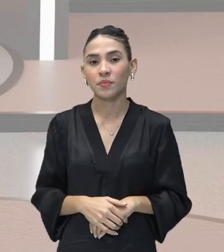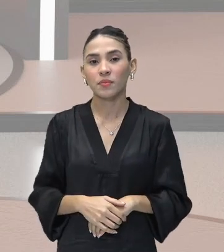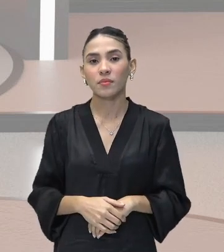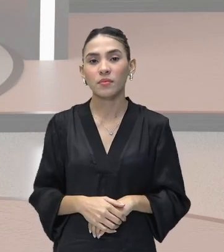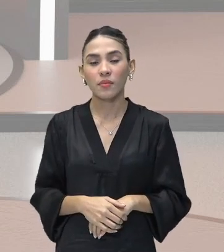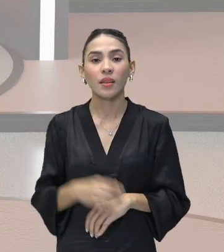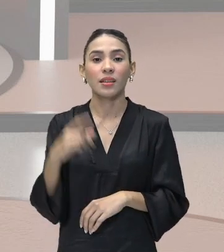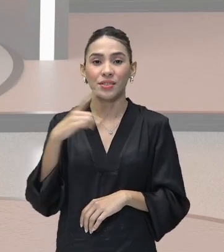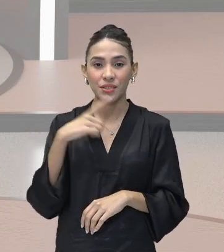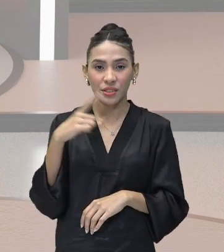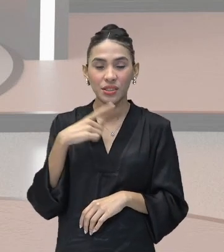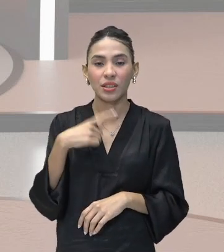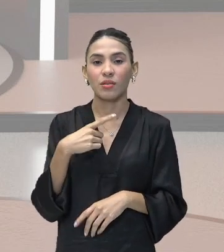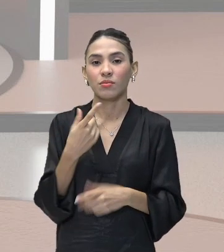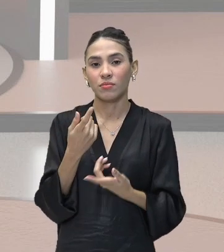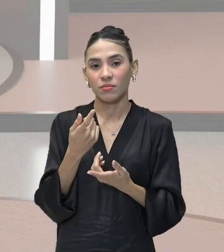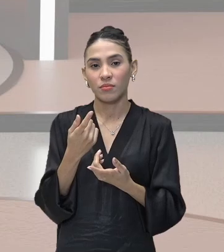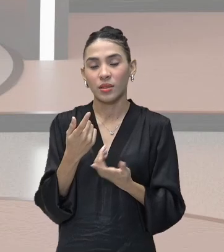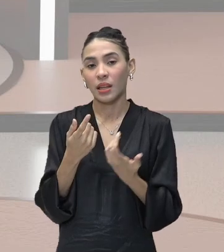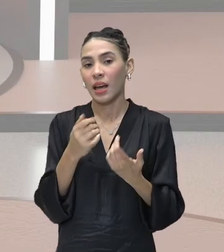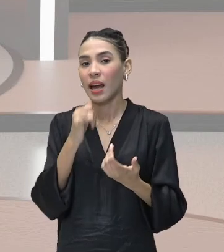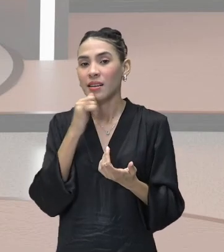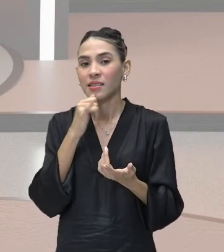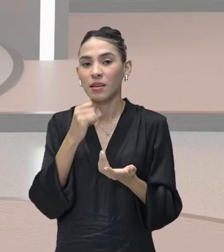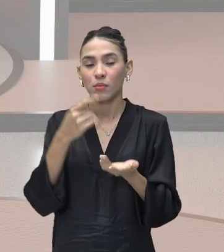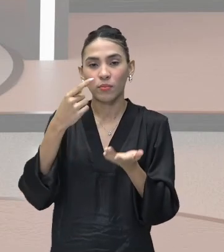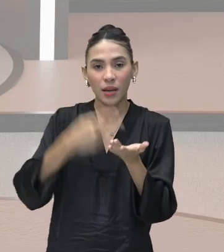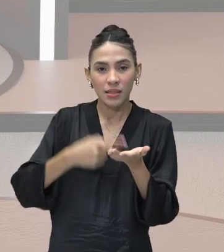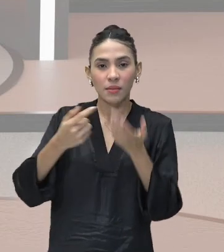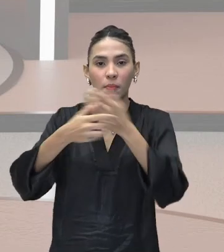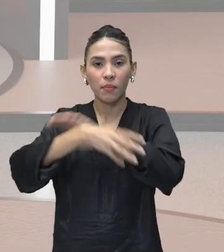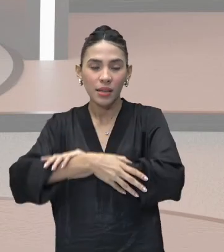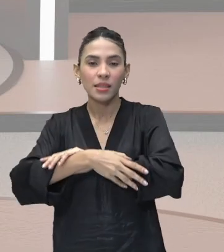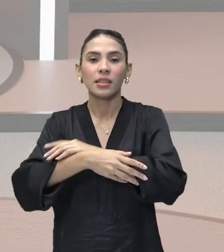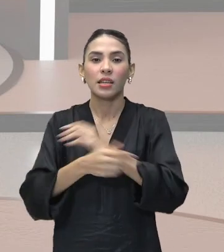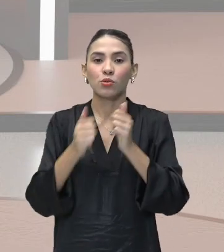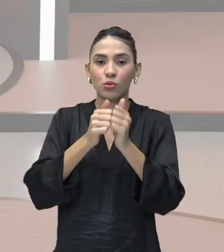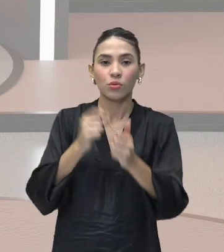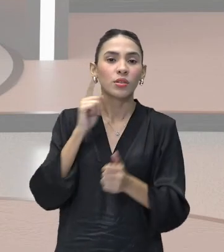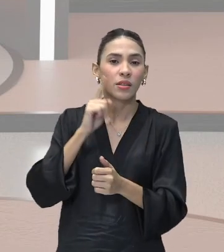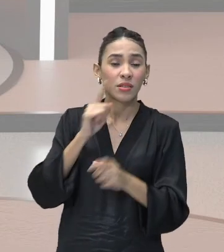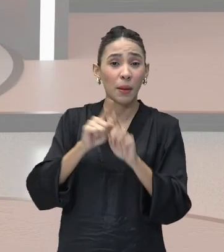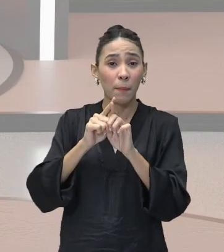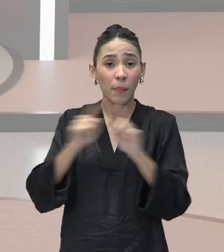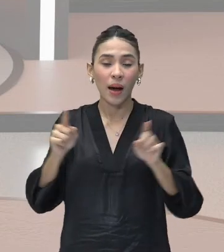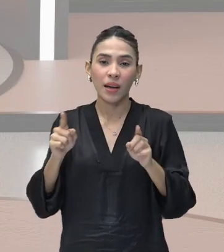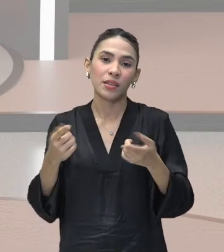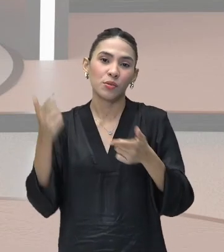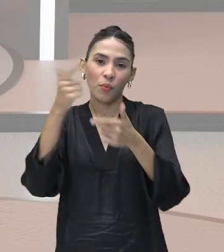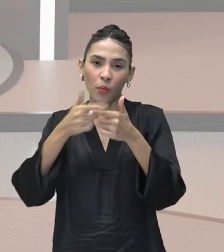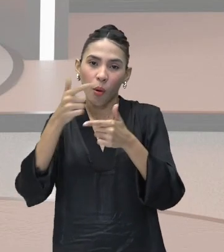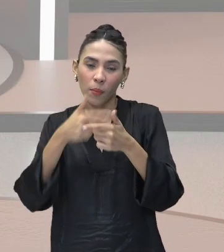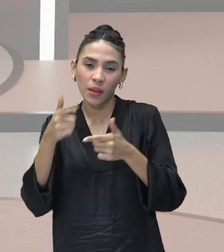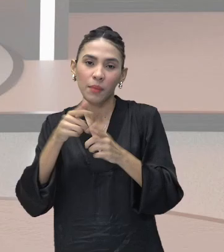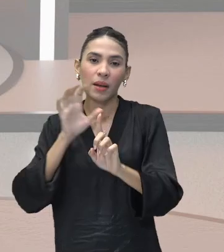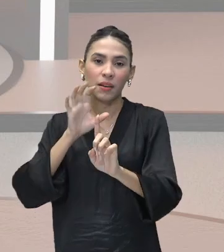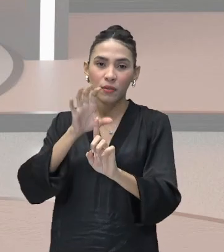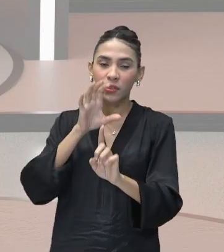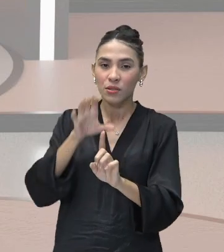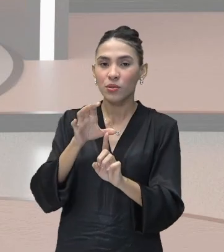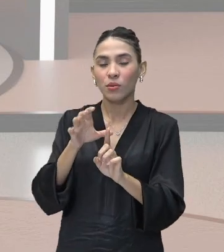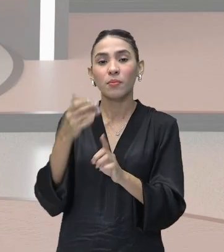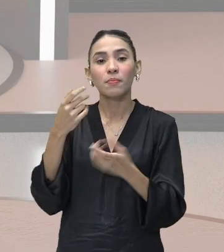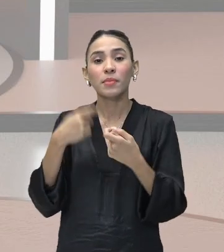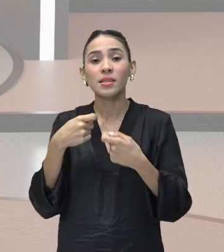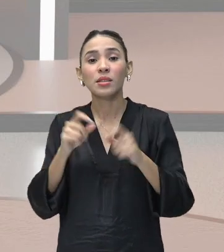eles tinham negócios muito grandes com os Estados Unidos, mas que agora, por conta da crise, os Estados Unidos tinham que cortar a sua importação de produtos, fazendo com